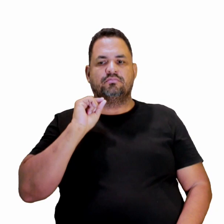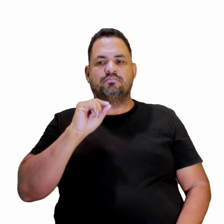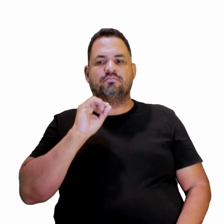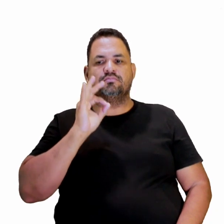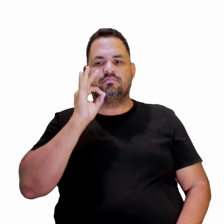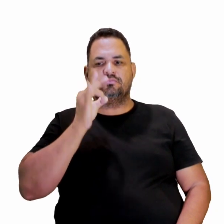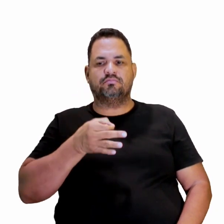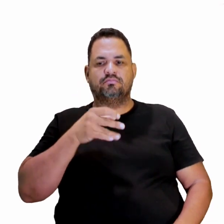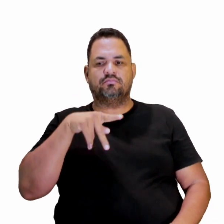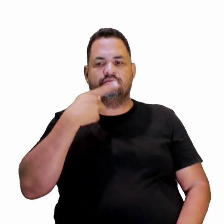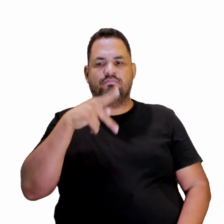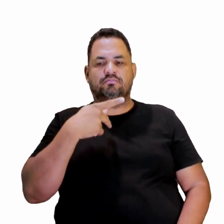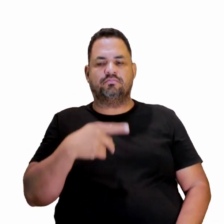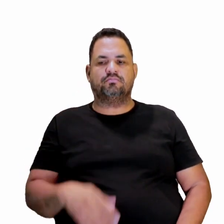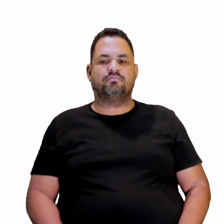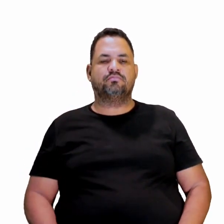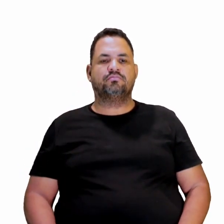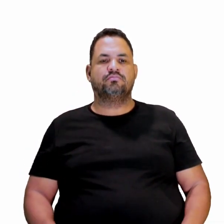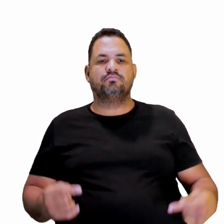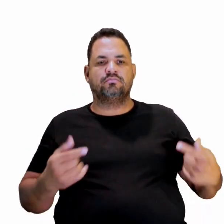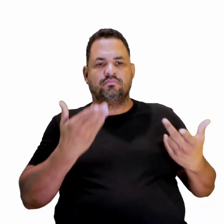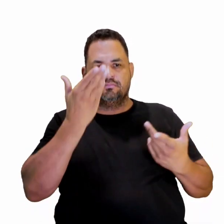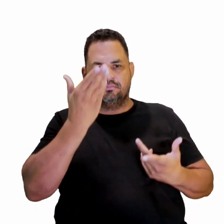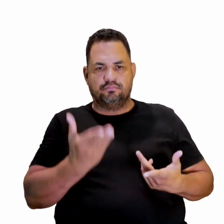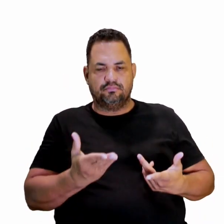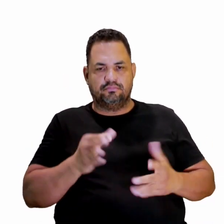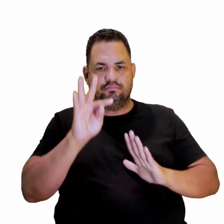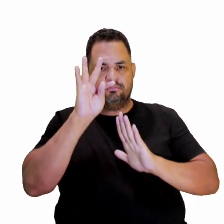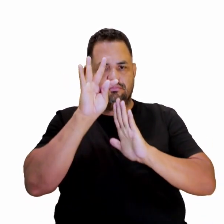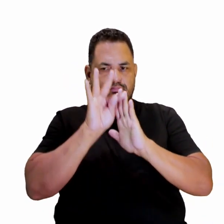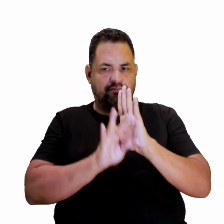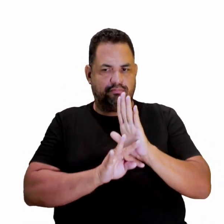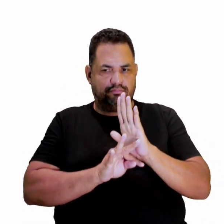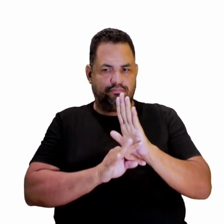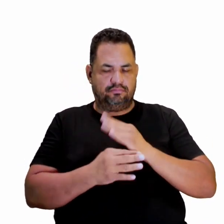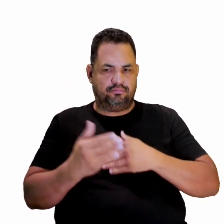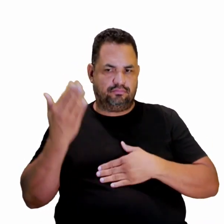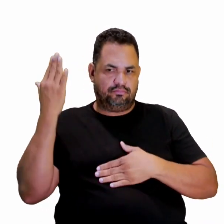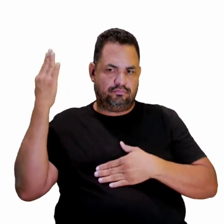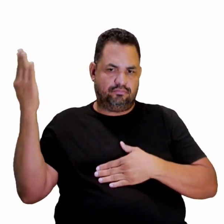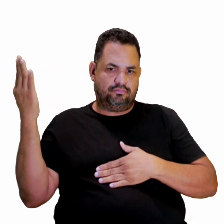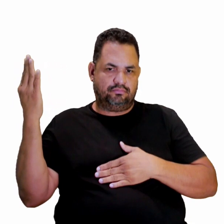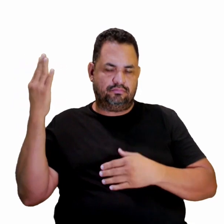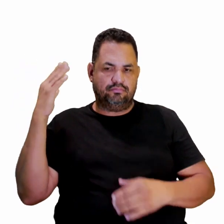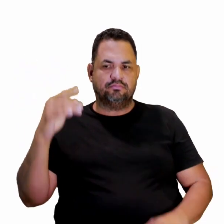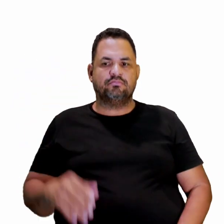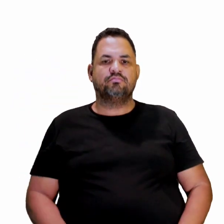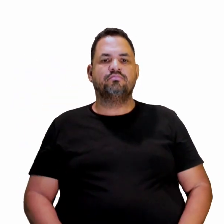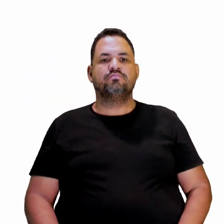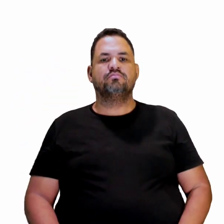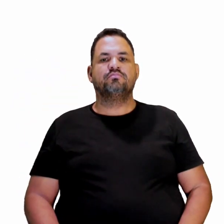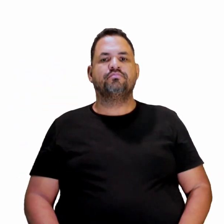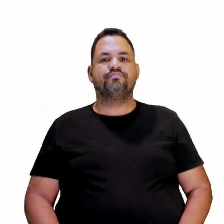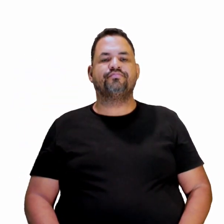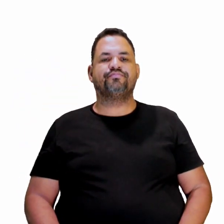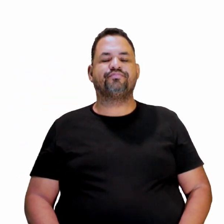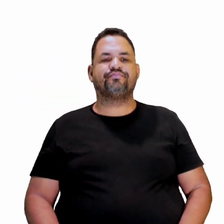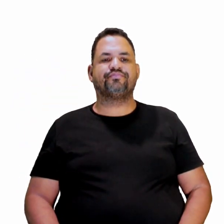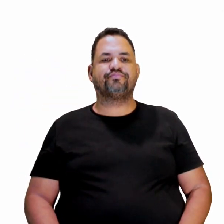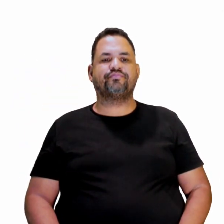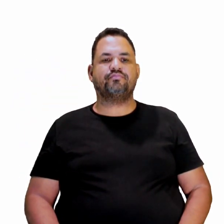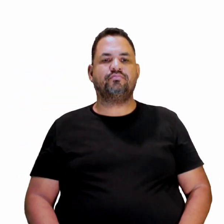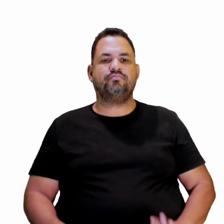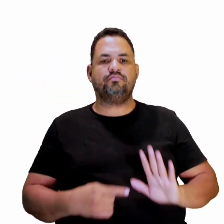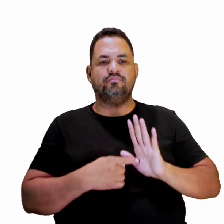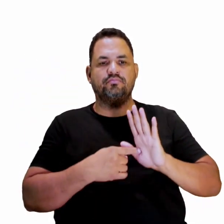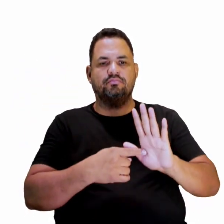é correto afirmar em relação ao texto? Está